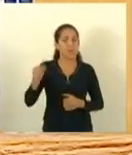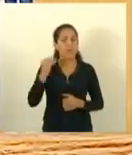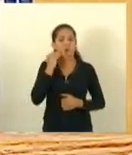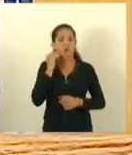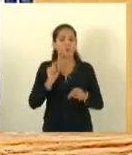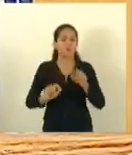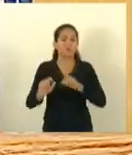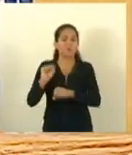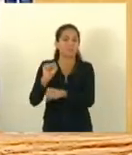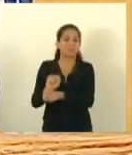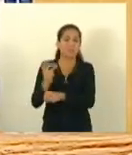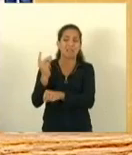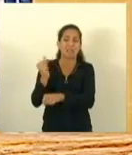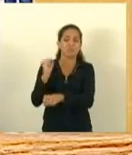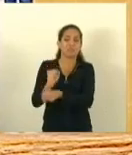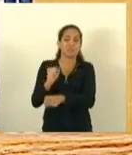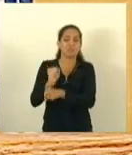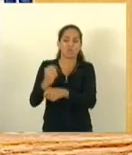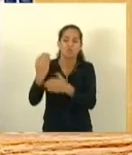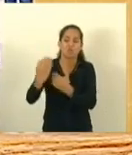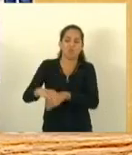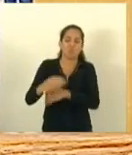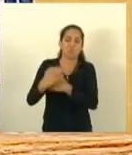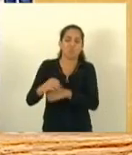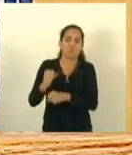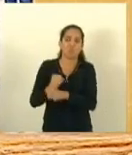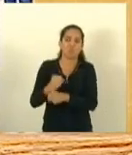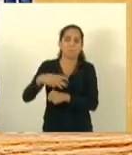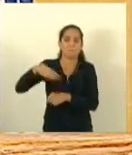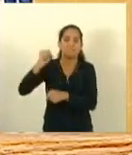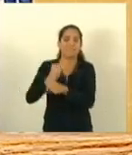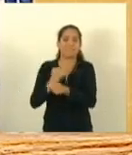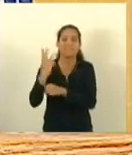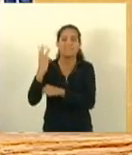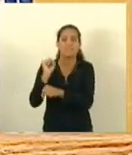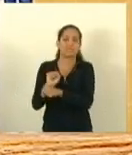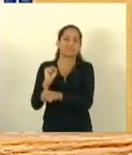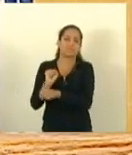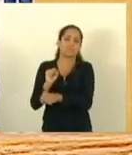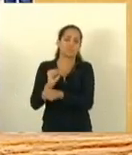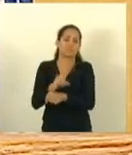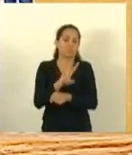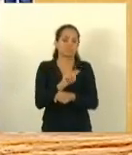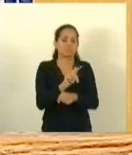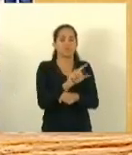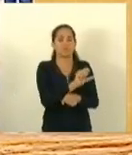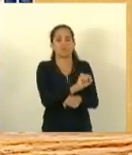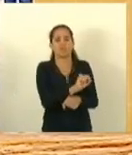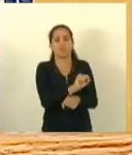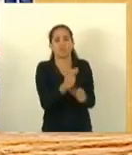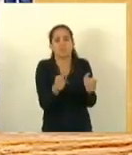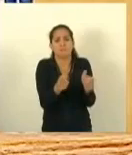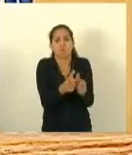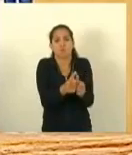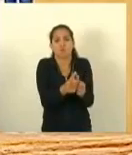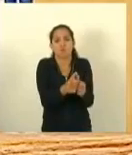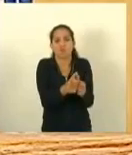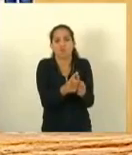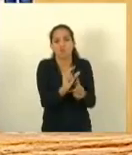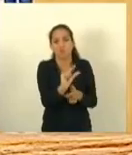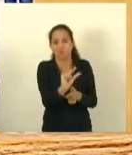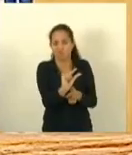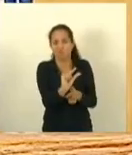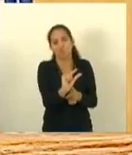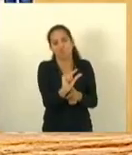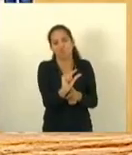Esperando esse concurso Foram mais de três anos O número de vagas foi muito pequeno Em relação